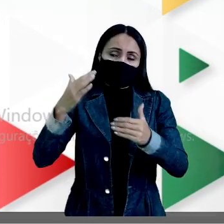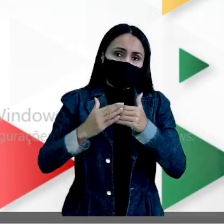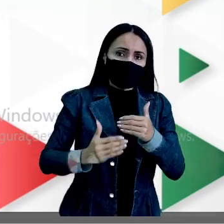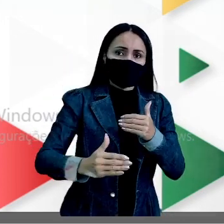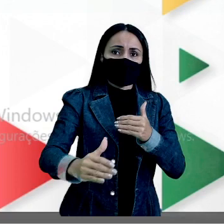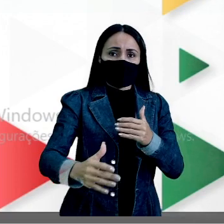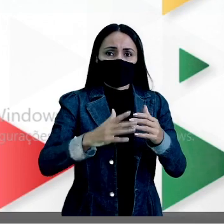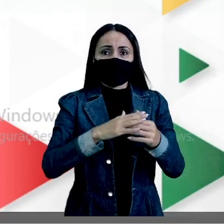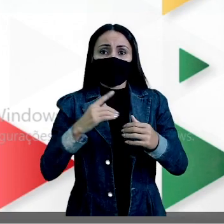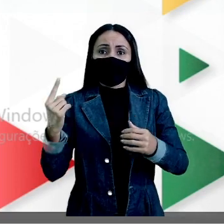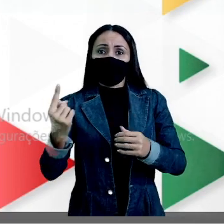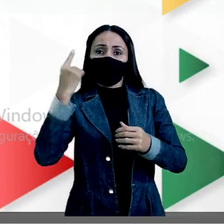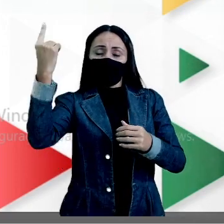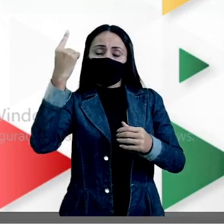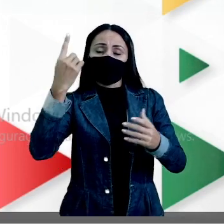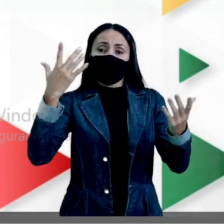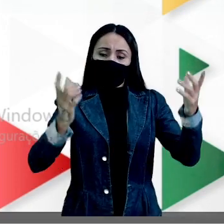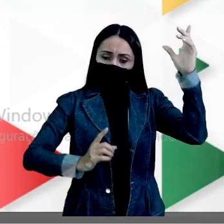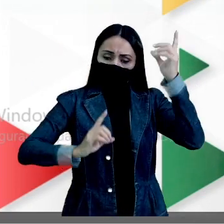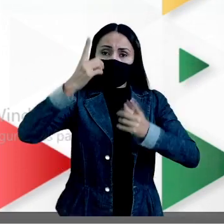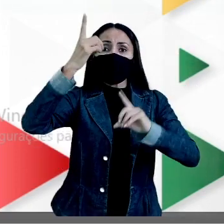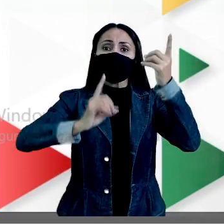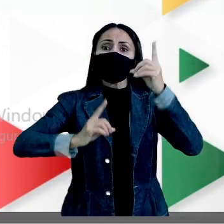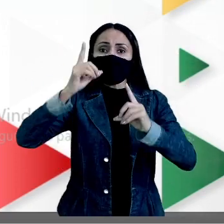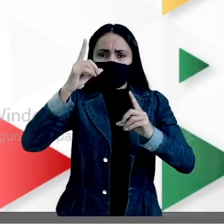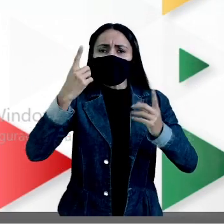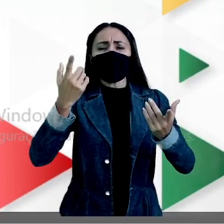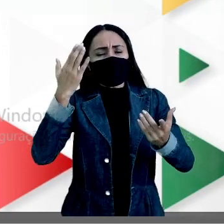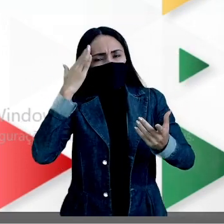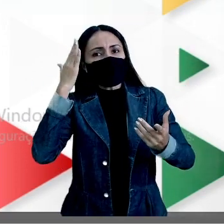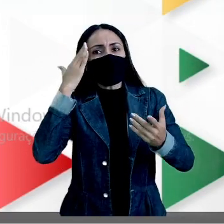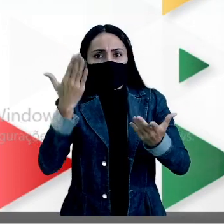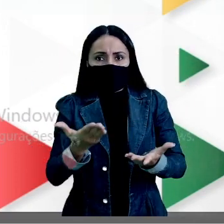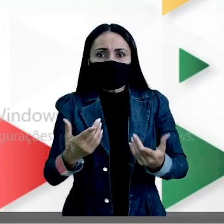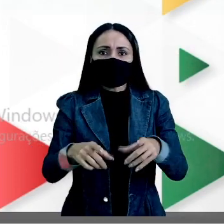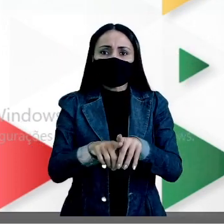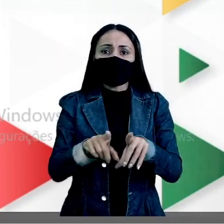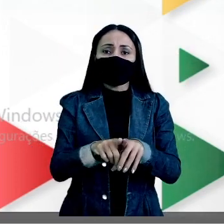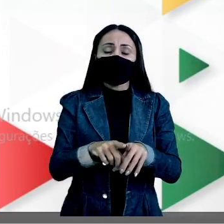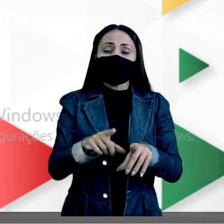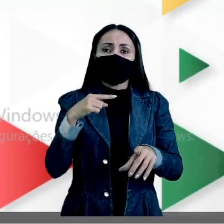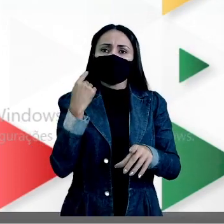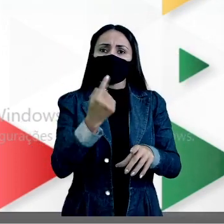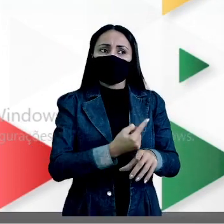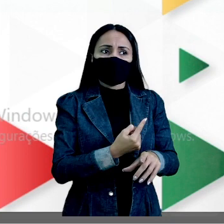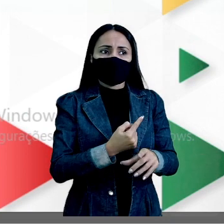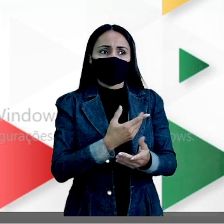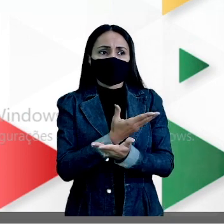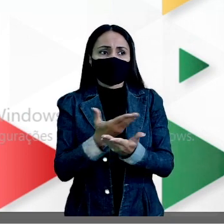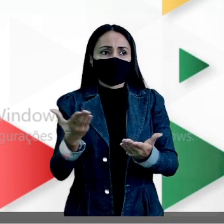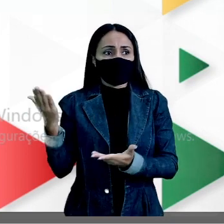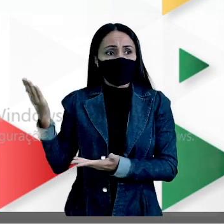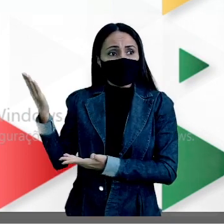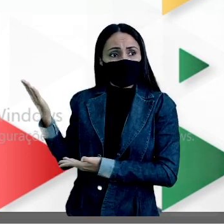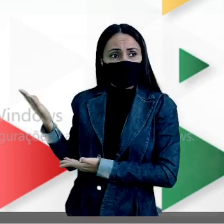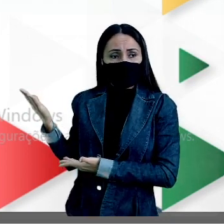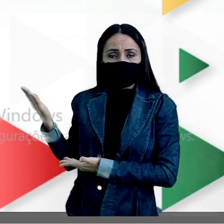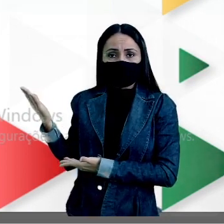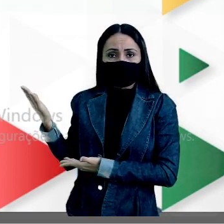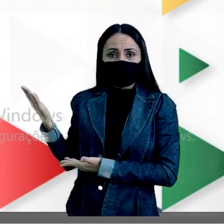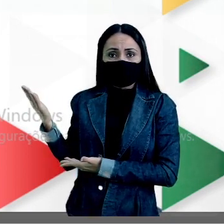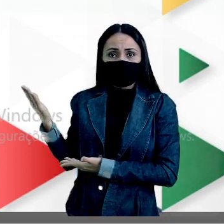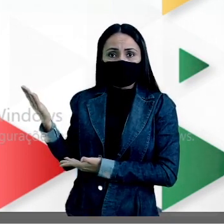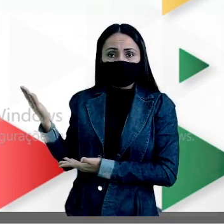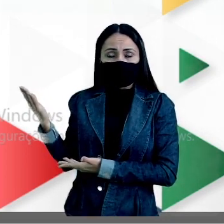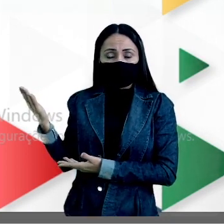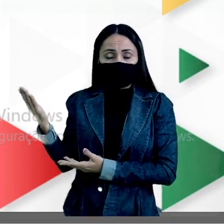boneco gigante do carnaval de Olinda. Interessante que na tela nós vemos aqui esses pontos. Ele é um clube carnavalesco, certo? O nome dele,